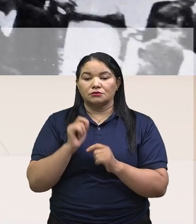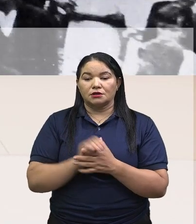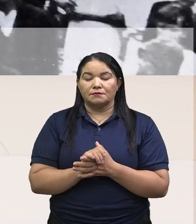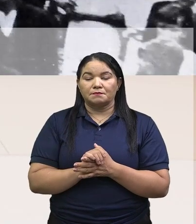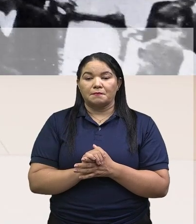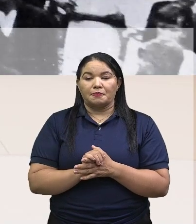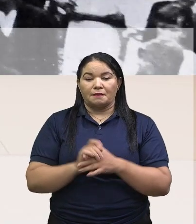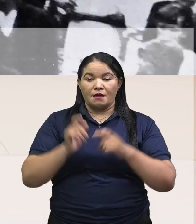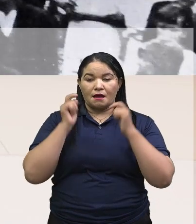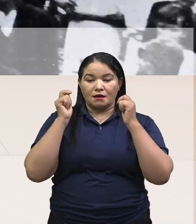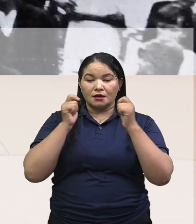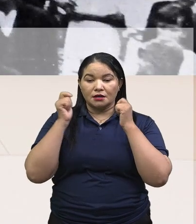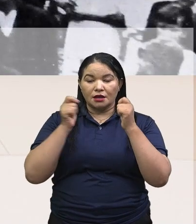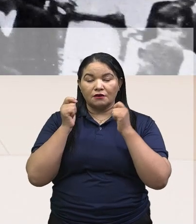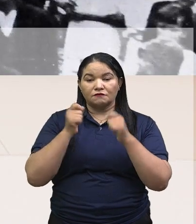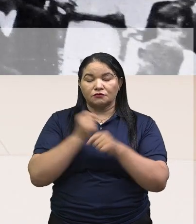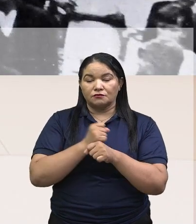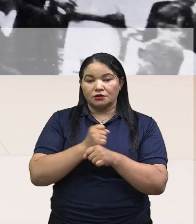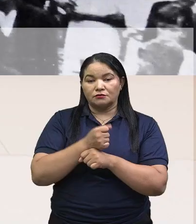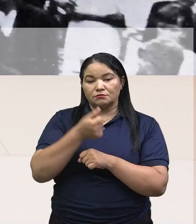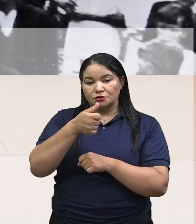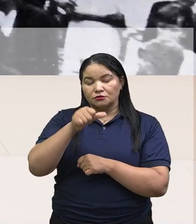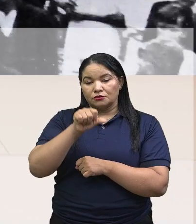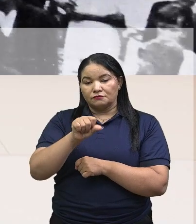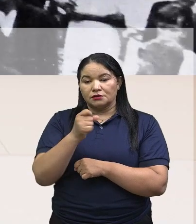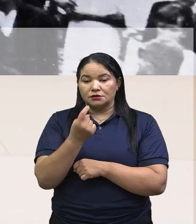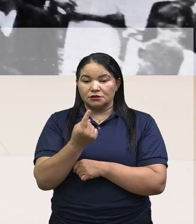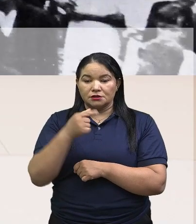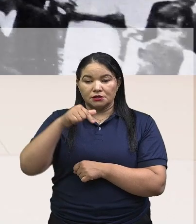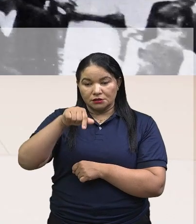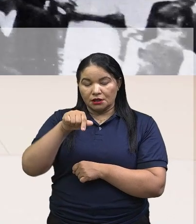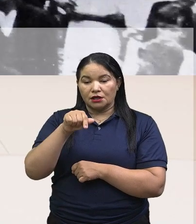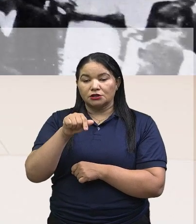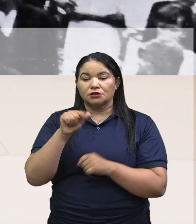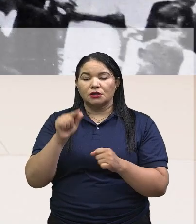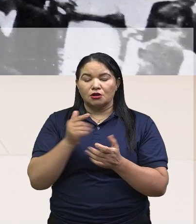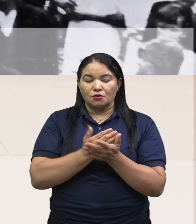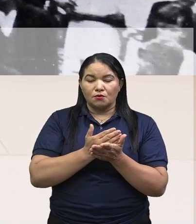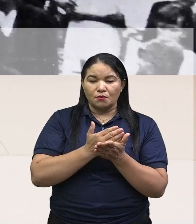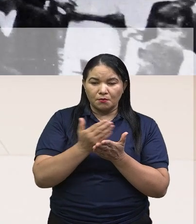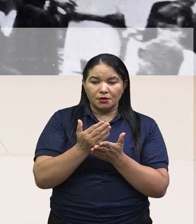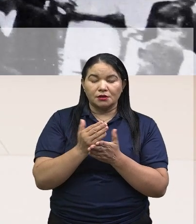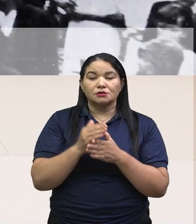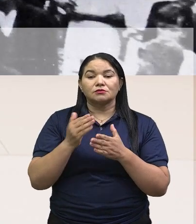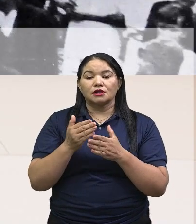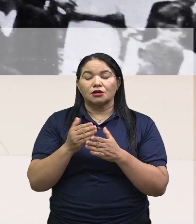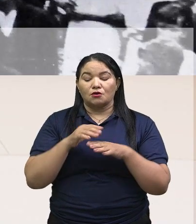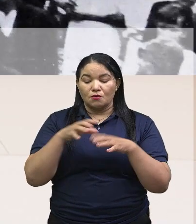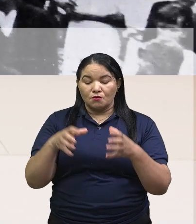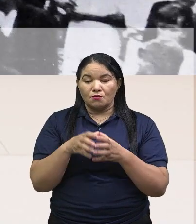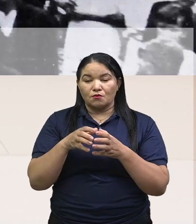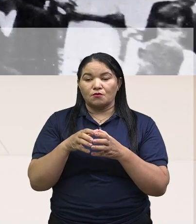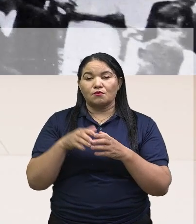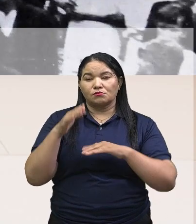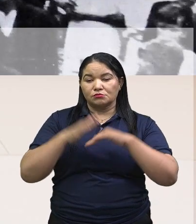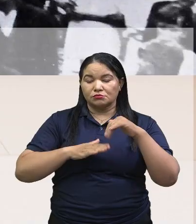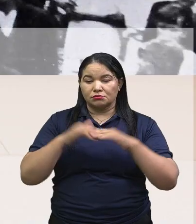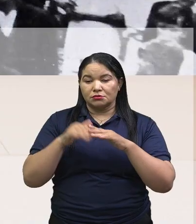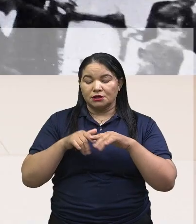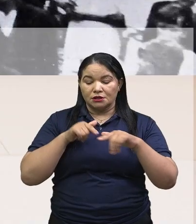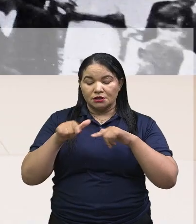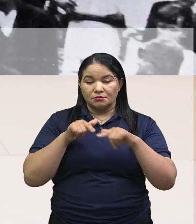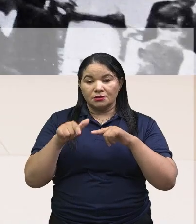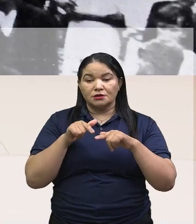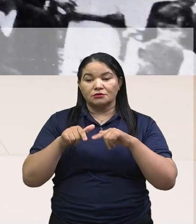de 1917, né, que tem, né, o seu epicentro ali os operários atrelados à